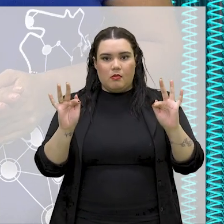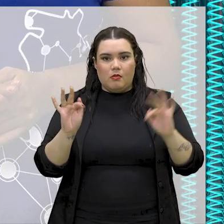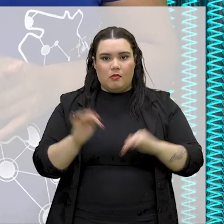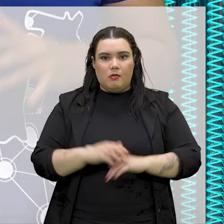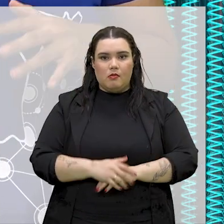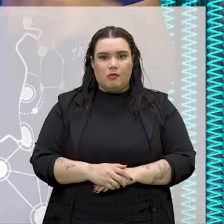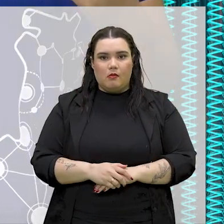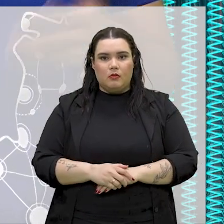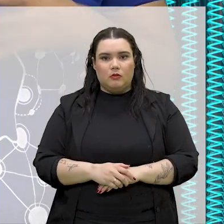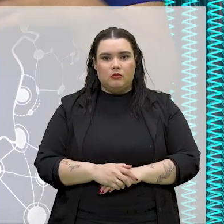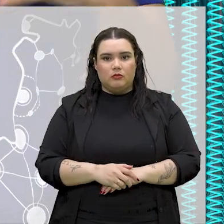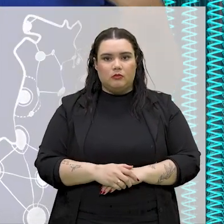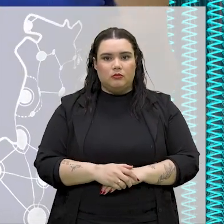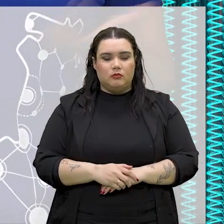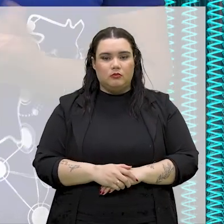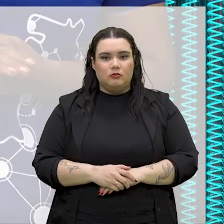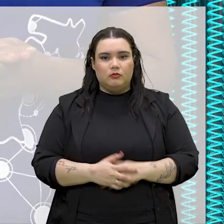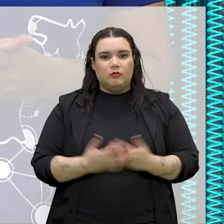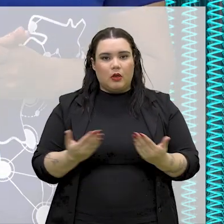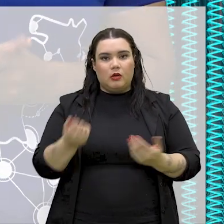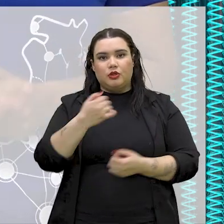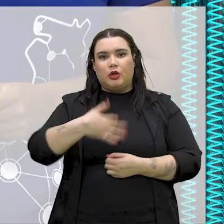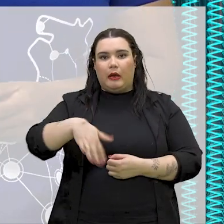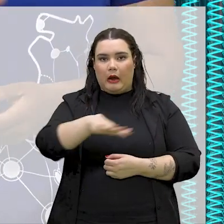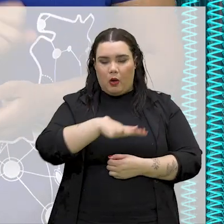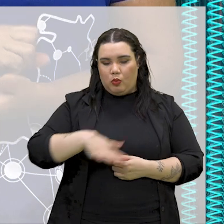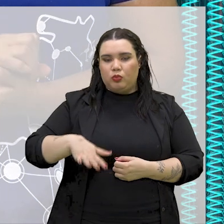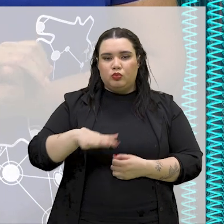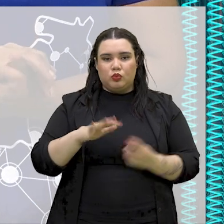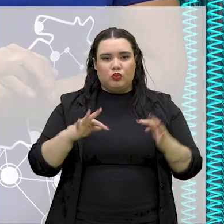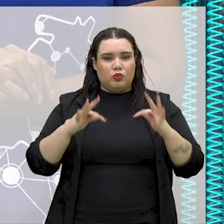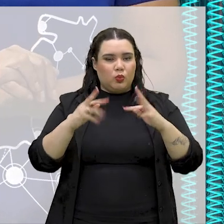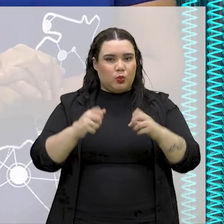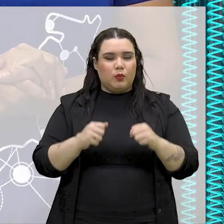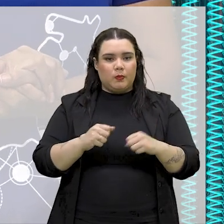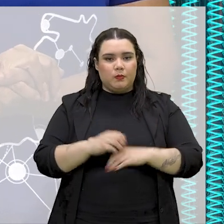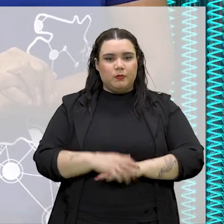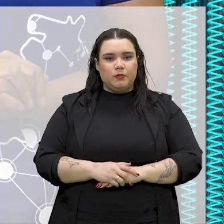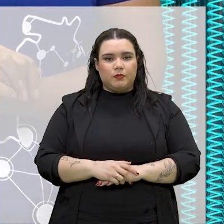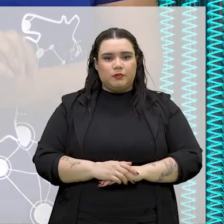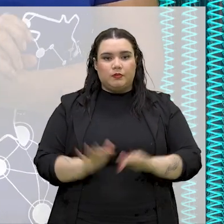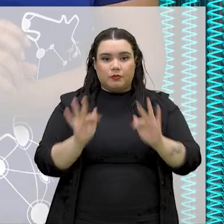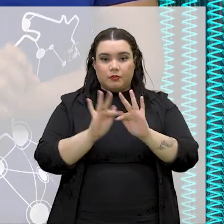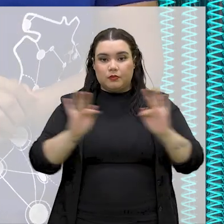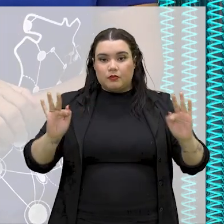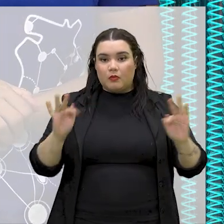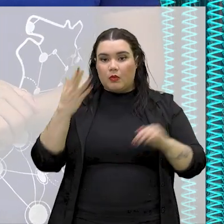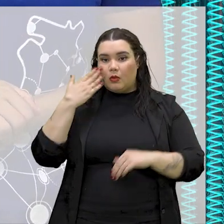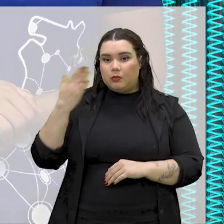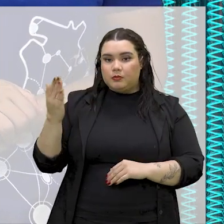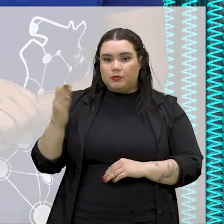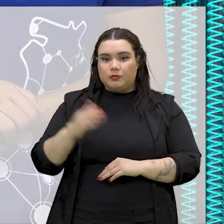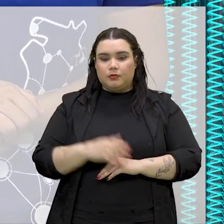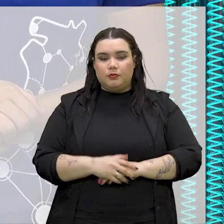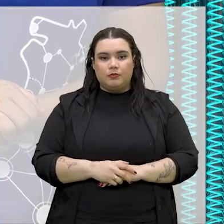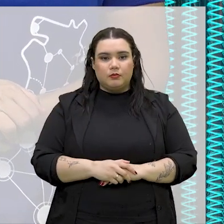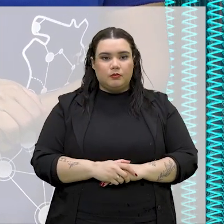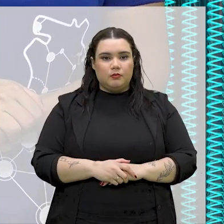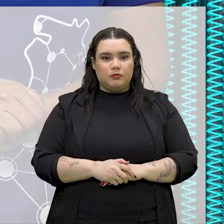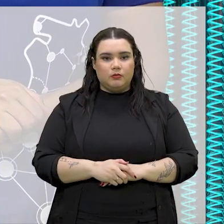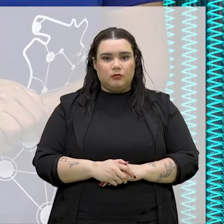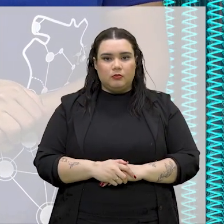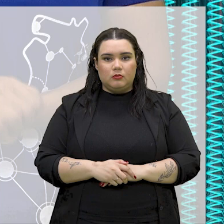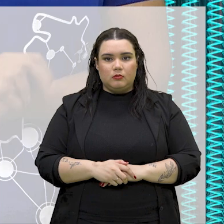in general é no geral, ok? Let's go. Vejam aqui comigo. It can rain in